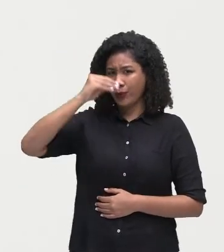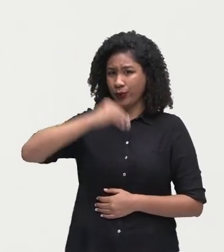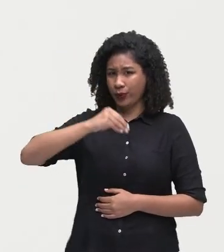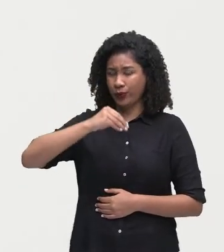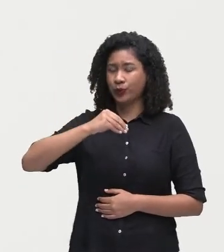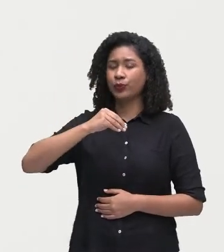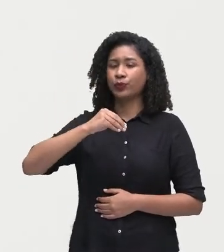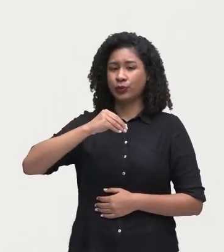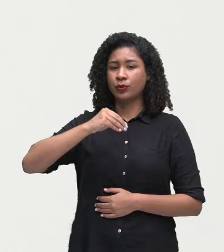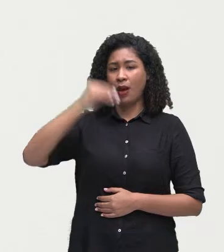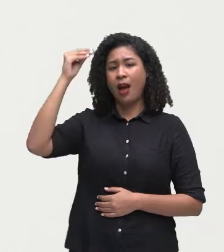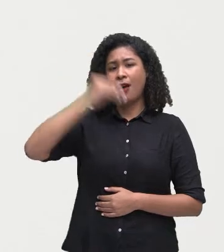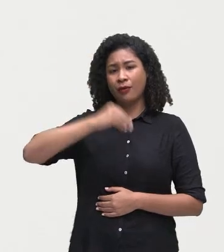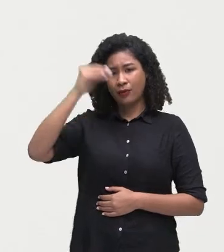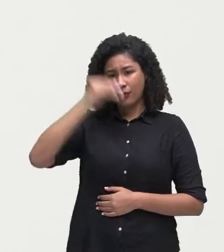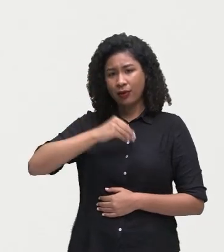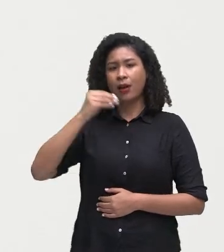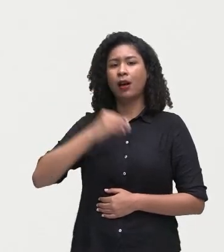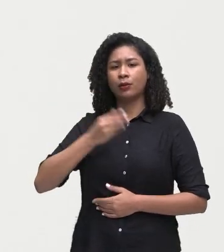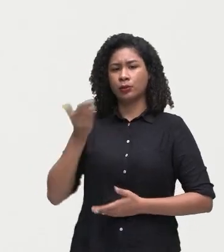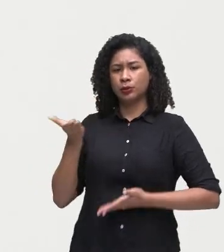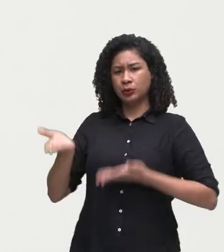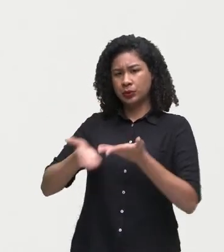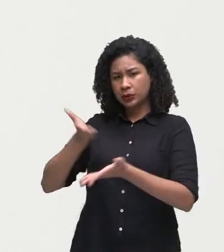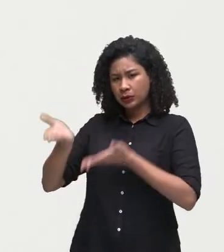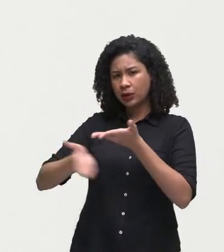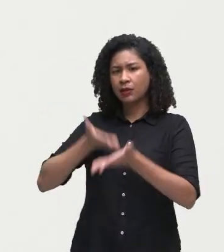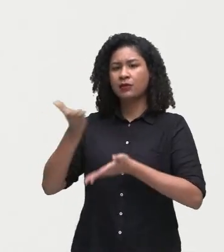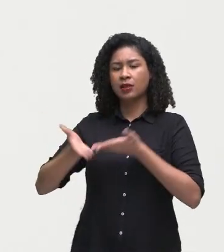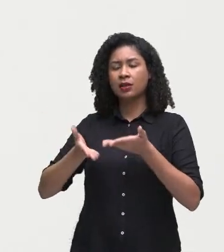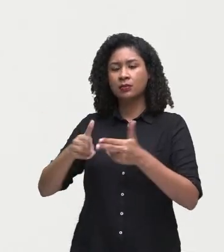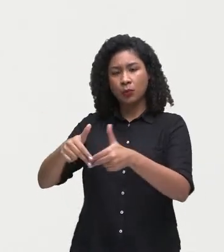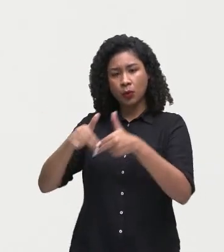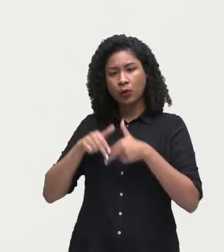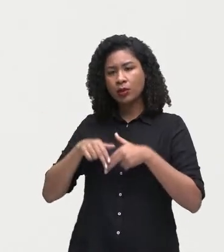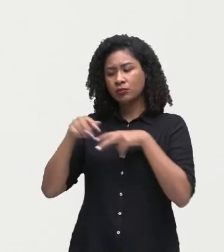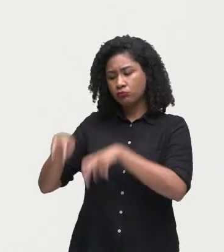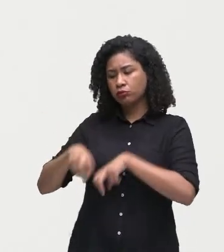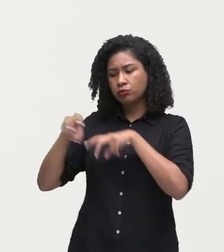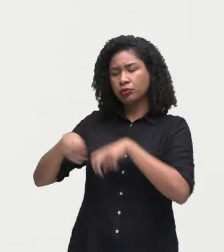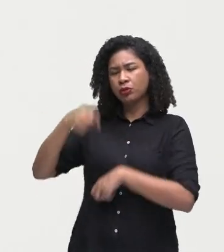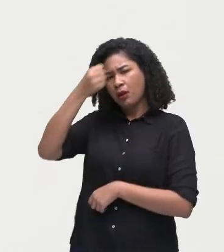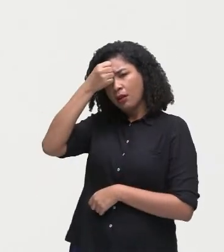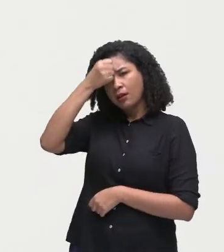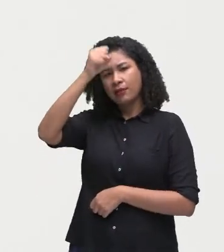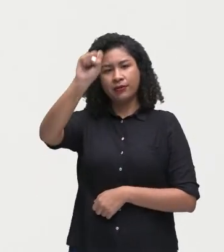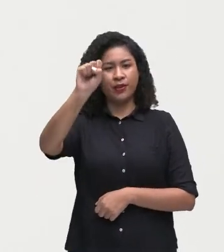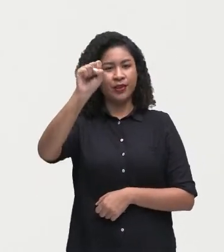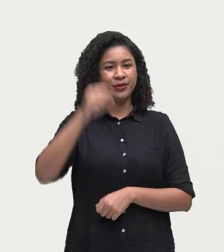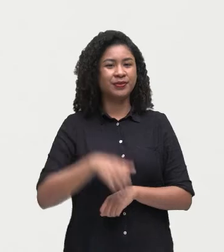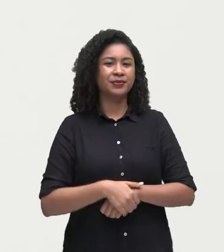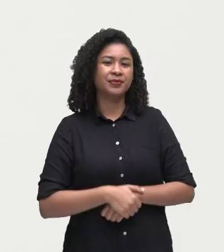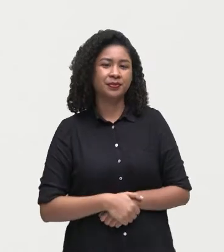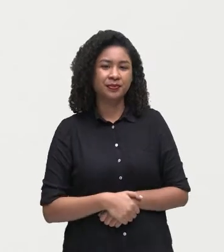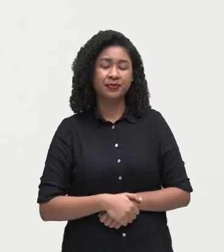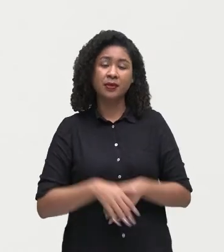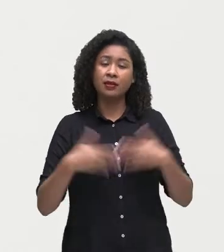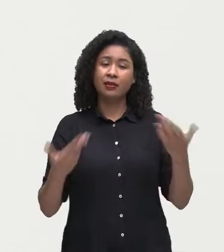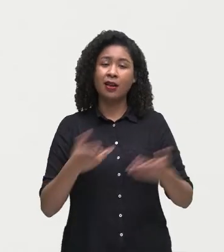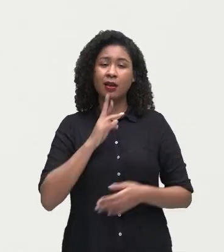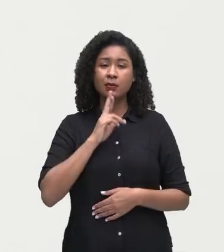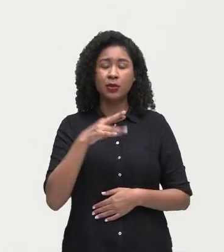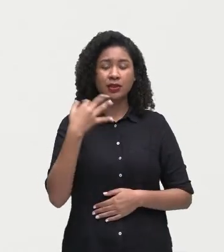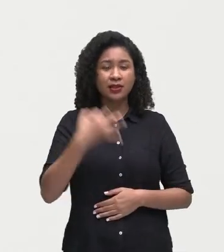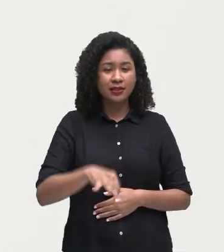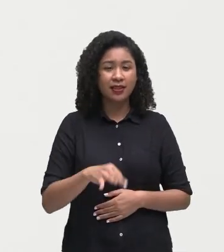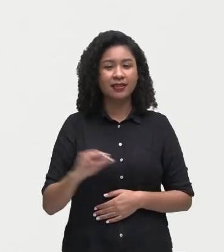tá, galerinha? Das relações servis devido às revoltas camponesas. Portanto, a alternativa correta é